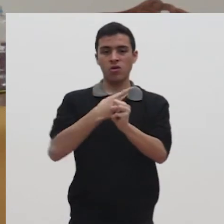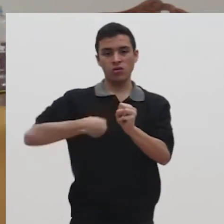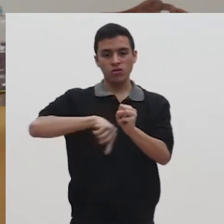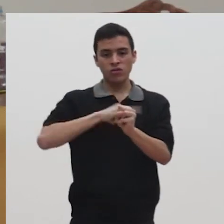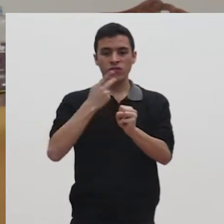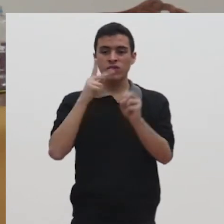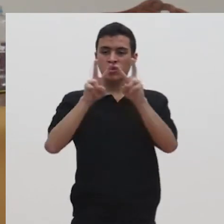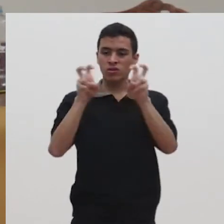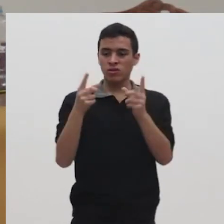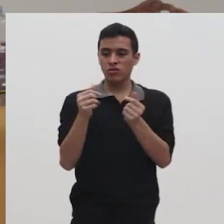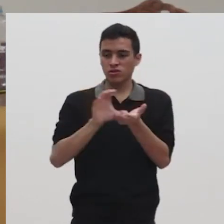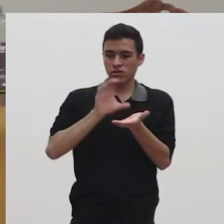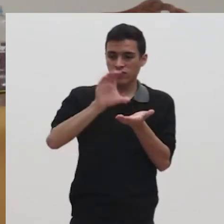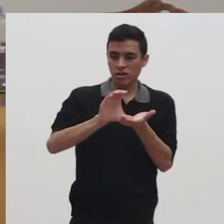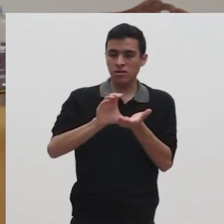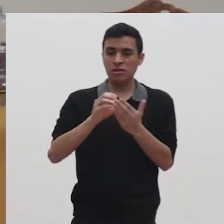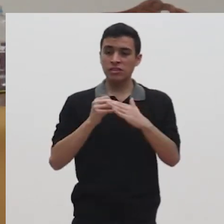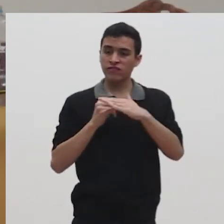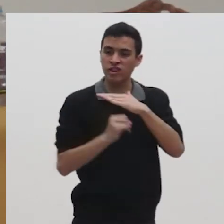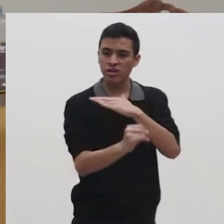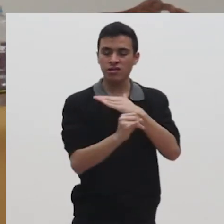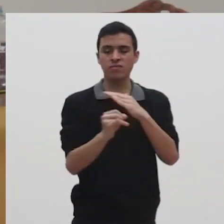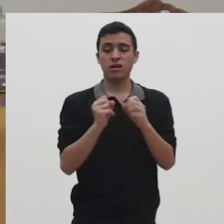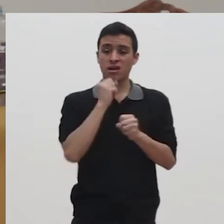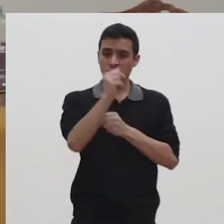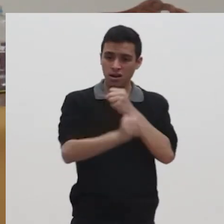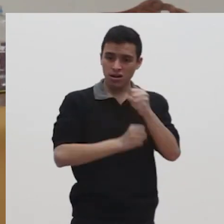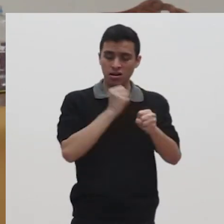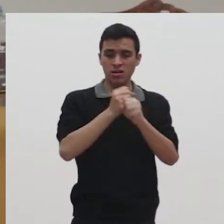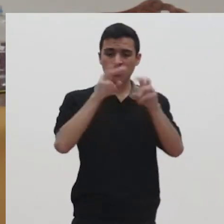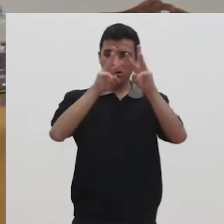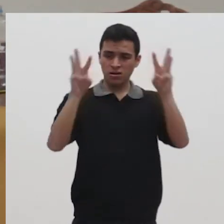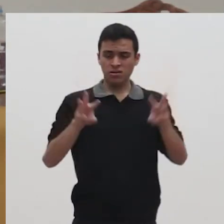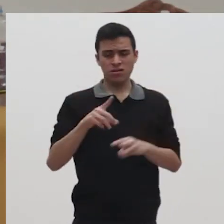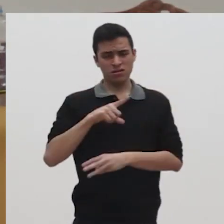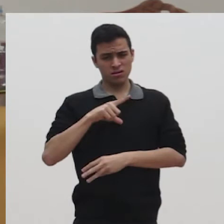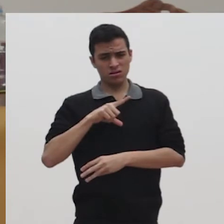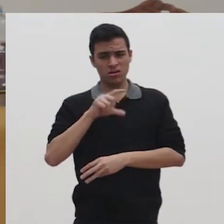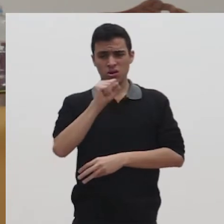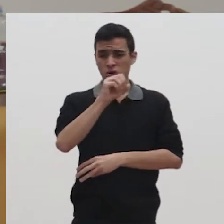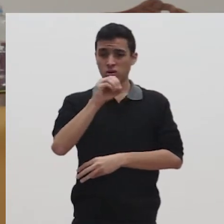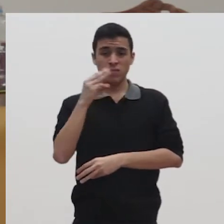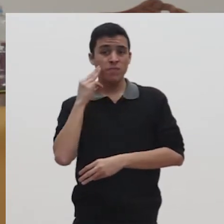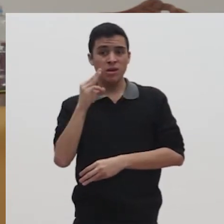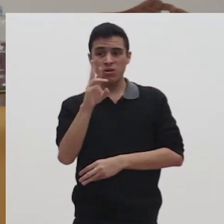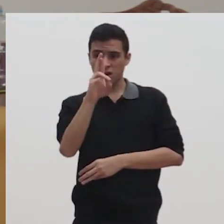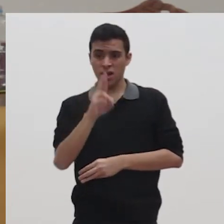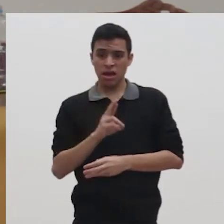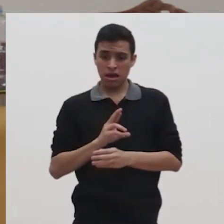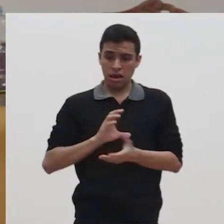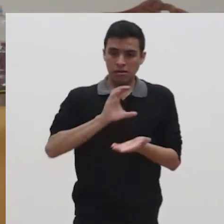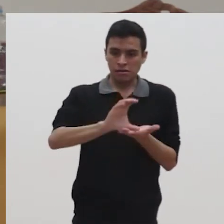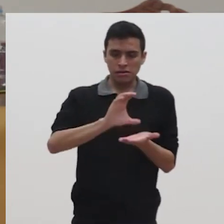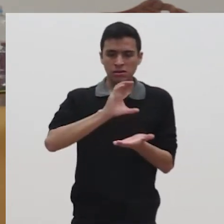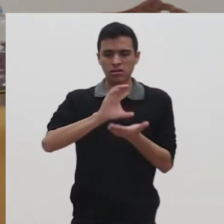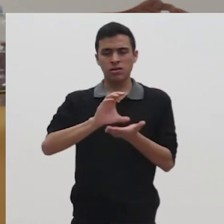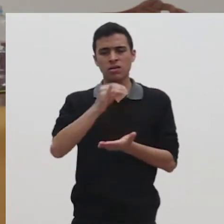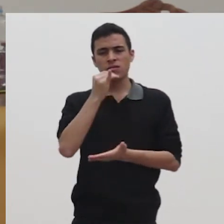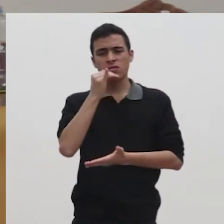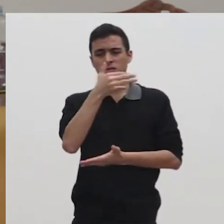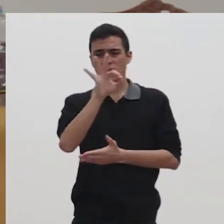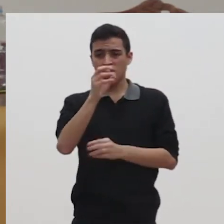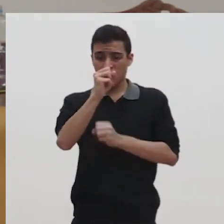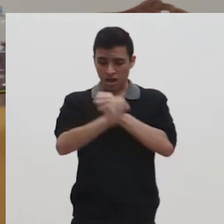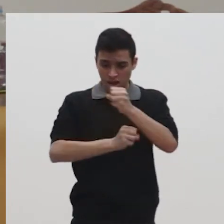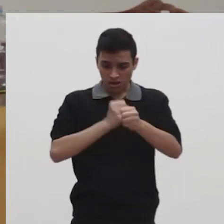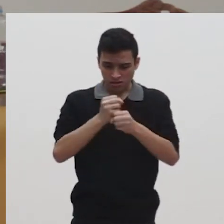falando do orçamento de investimento. A cada ano, a universidade tem em média 70, 80 milhões de investimentos. Nós estamos falando de 10 anos e somando os